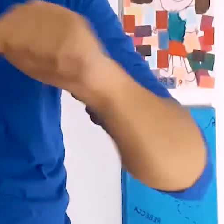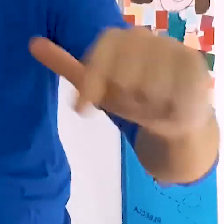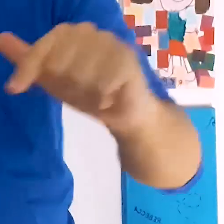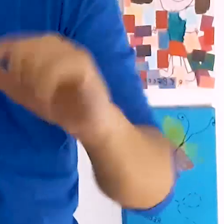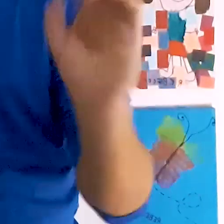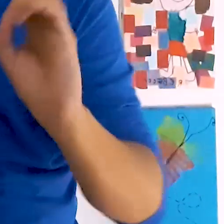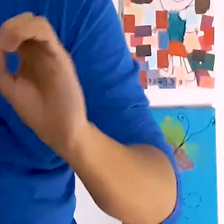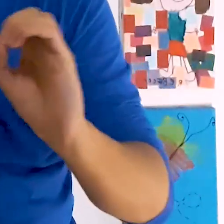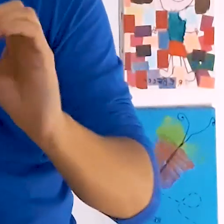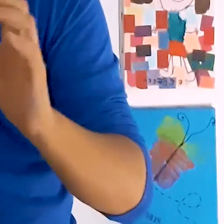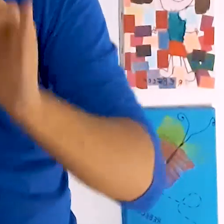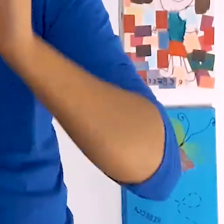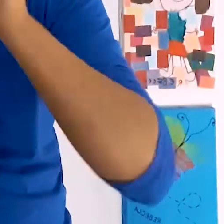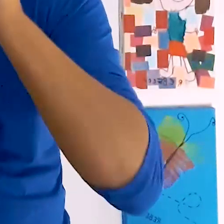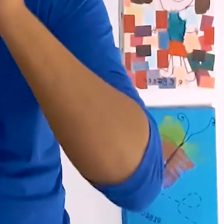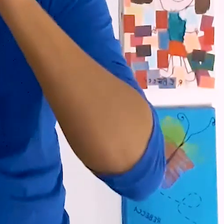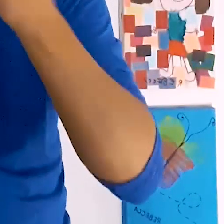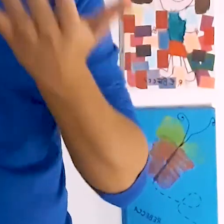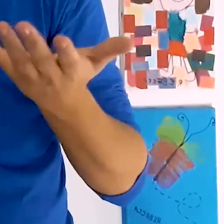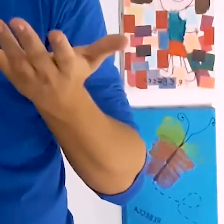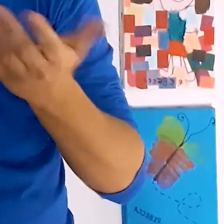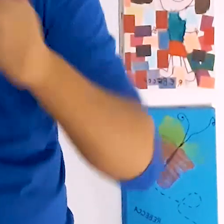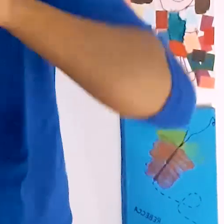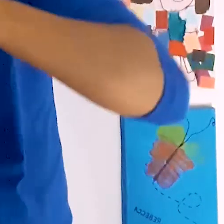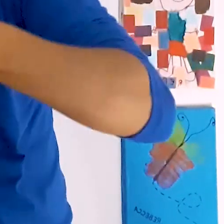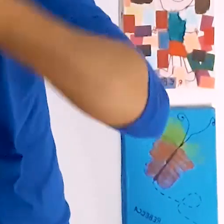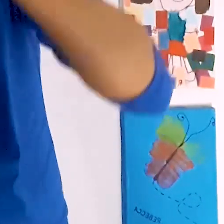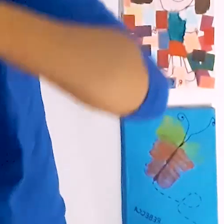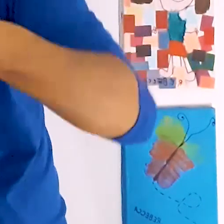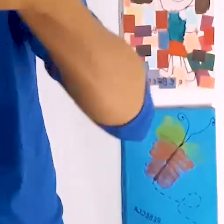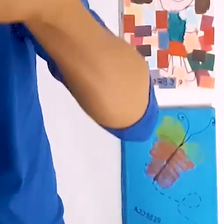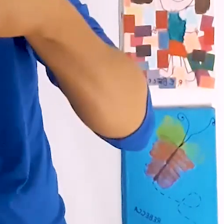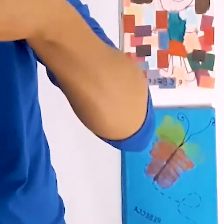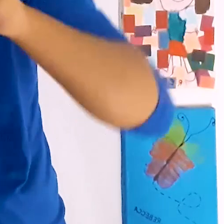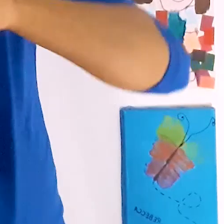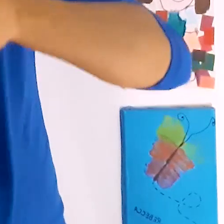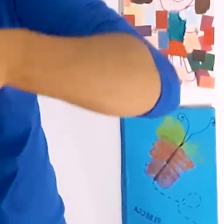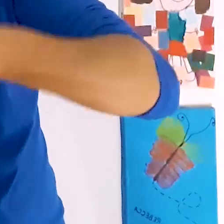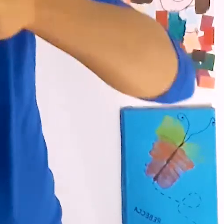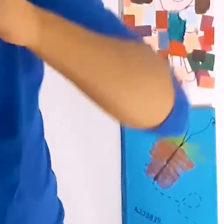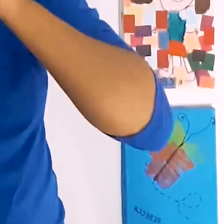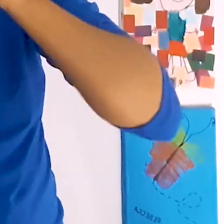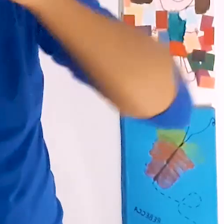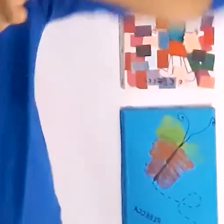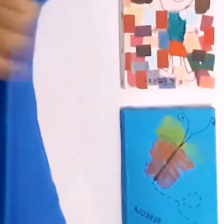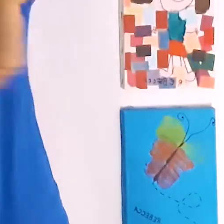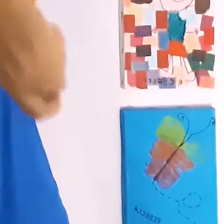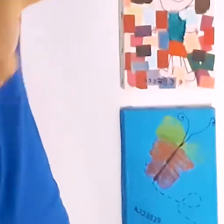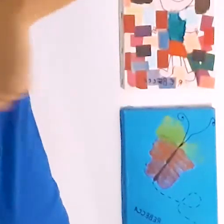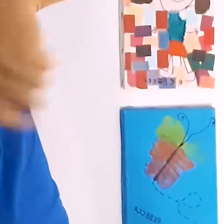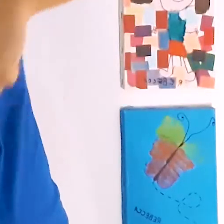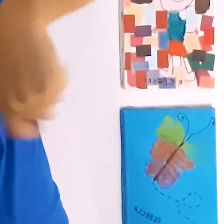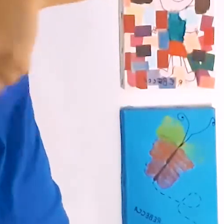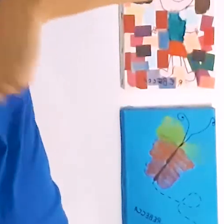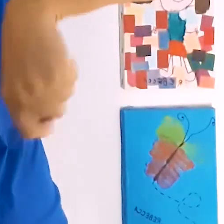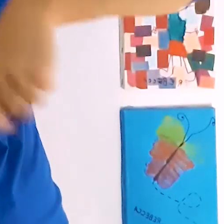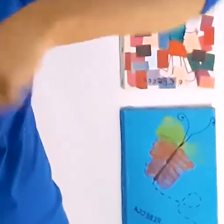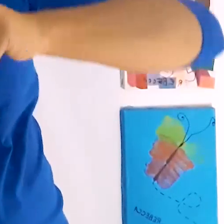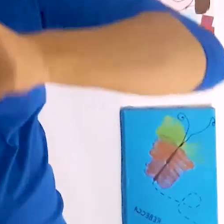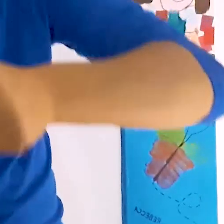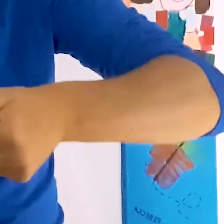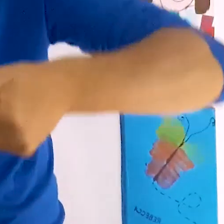elas não existindo, não tendo-as. Por exemplo, colher, né? Que você usa para